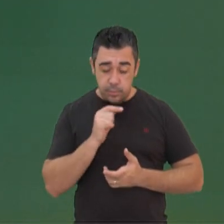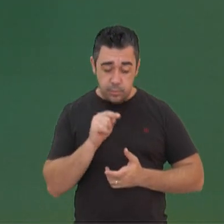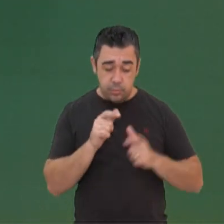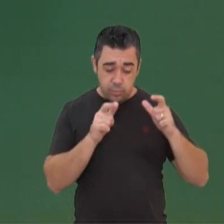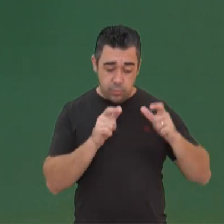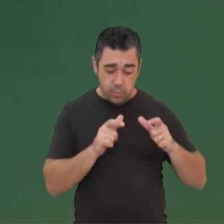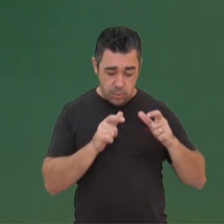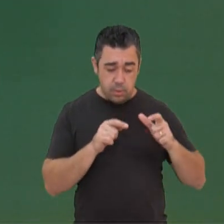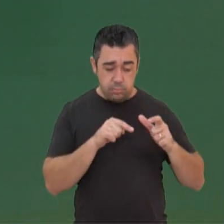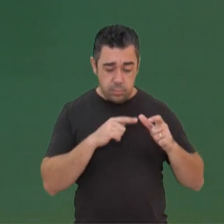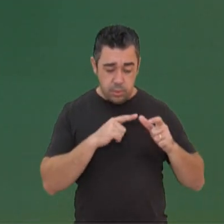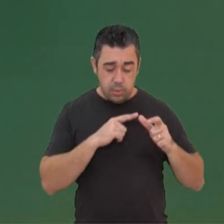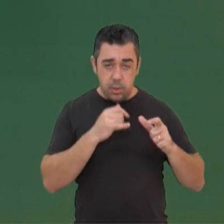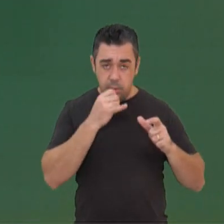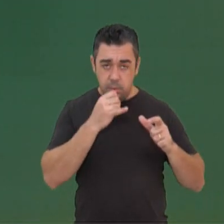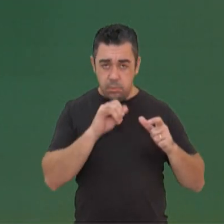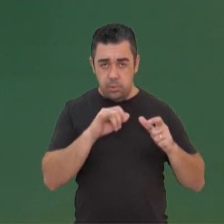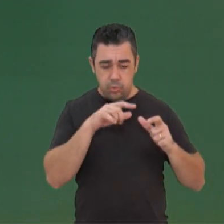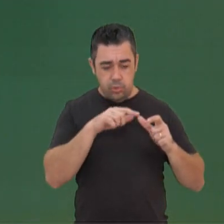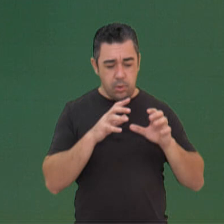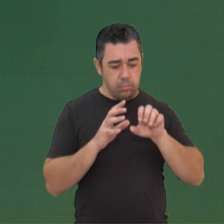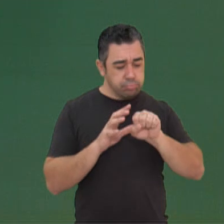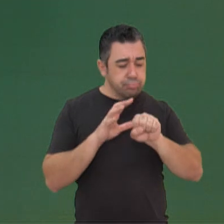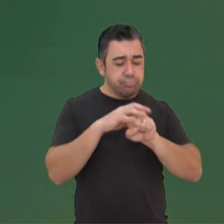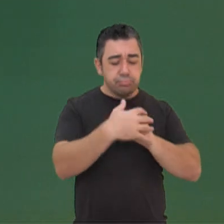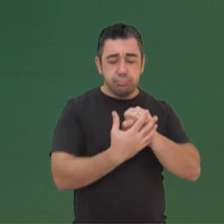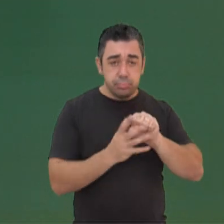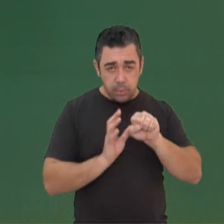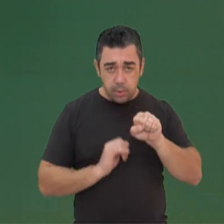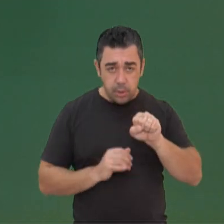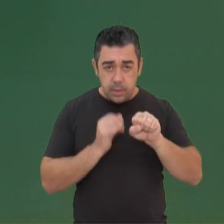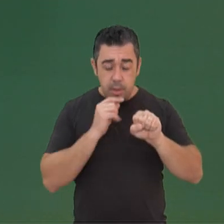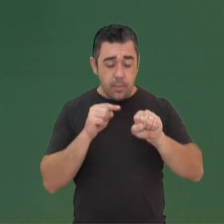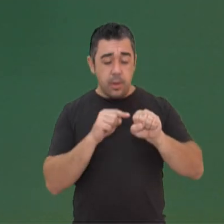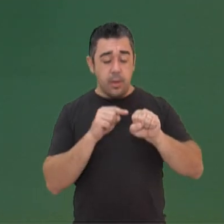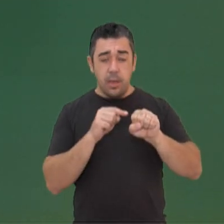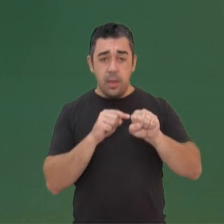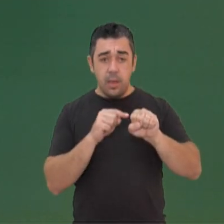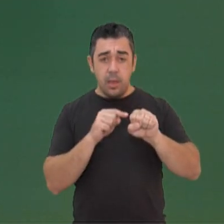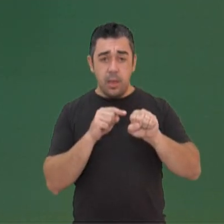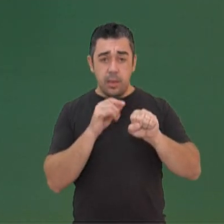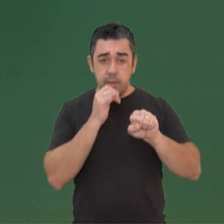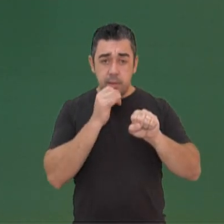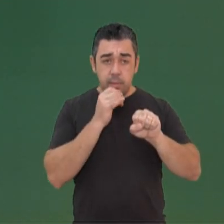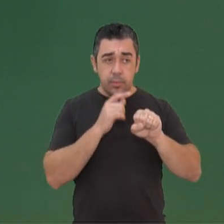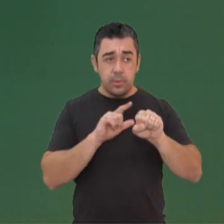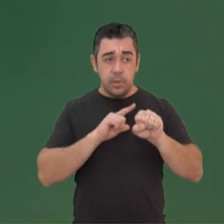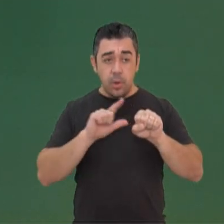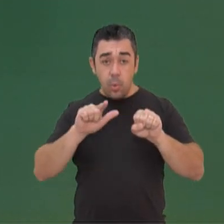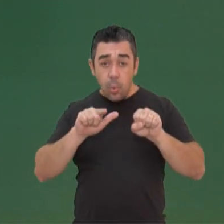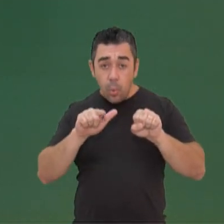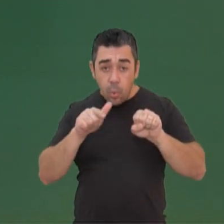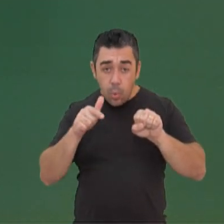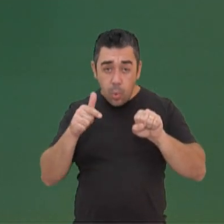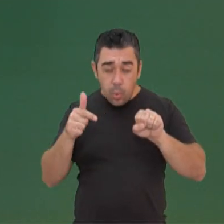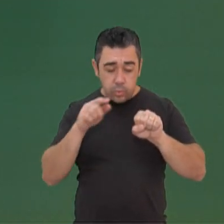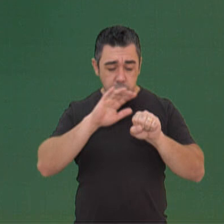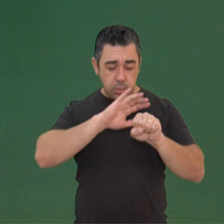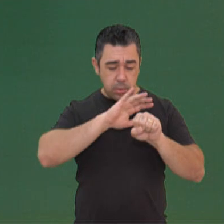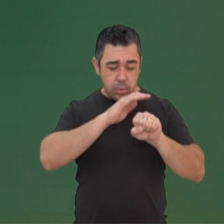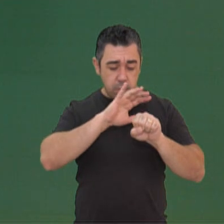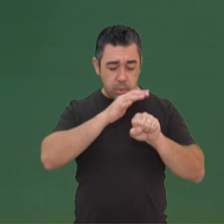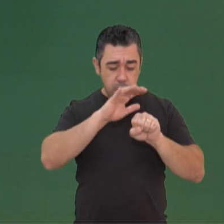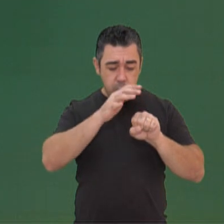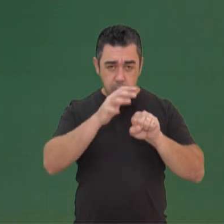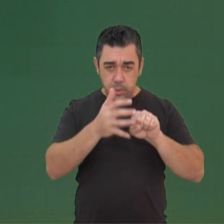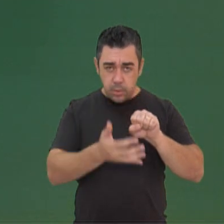região do espaço, e você sabe que aquele ponto daquela região tem determinados volts ali